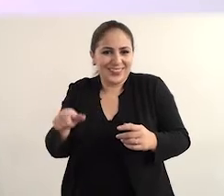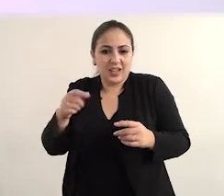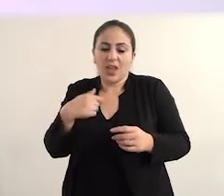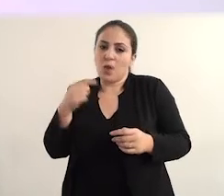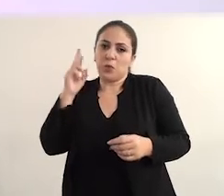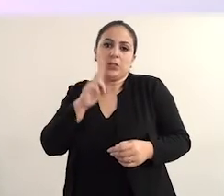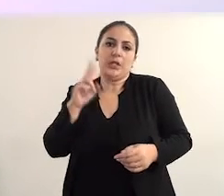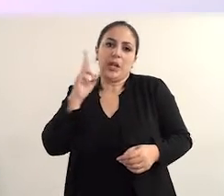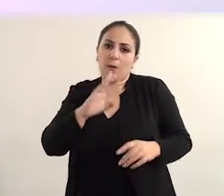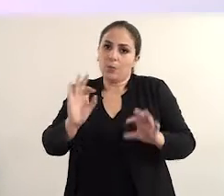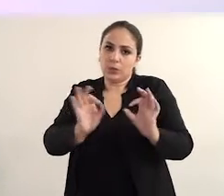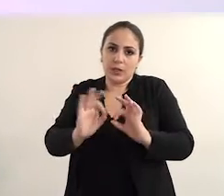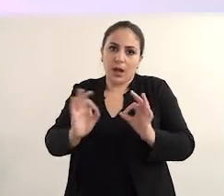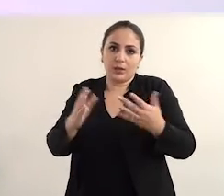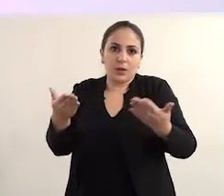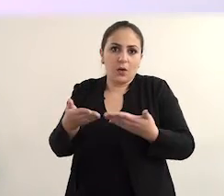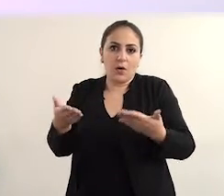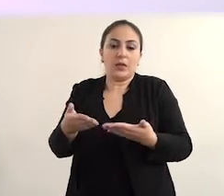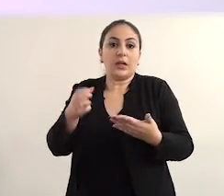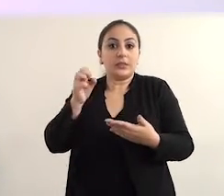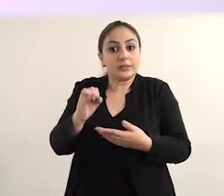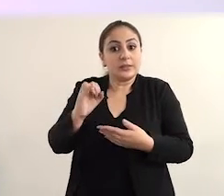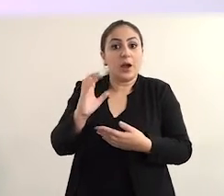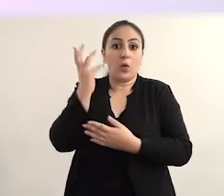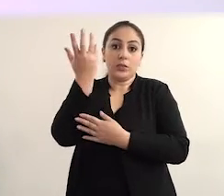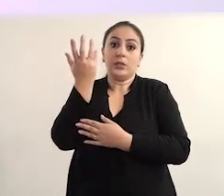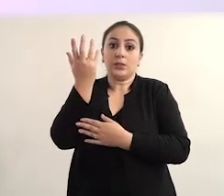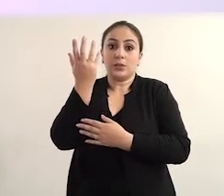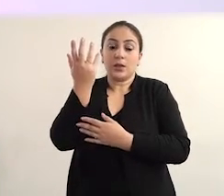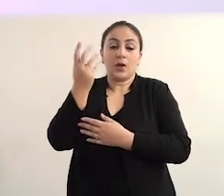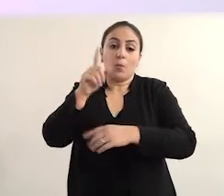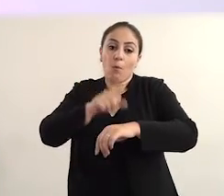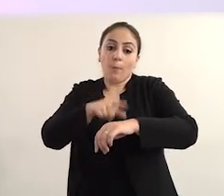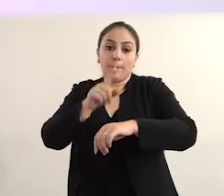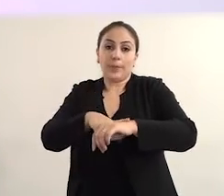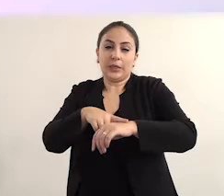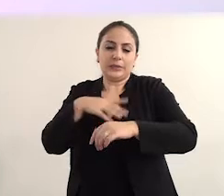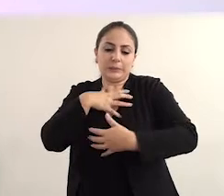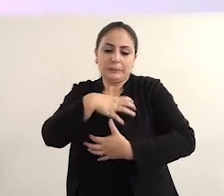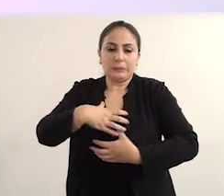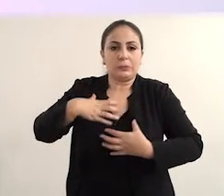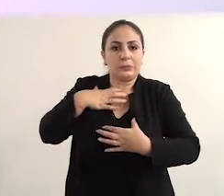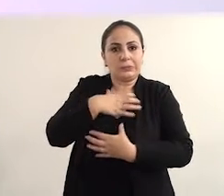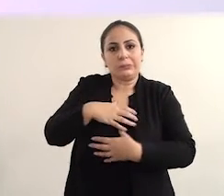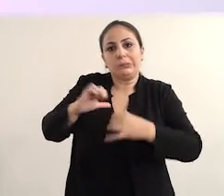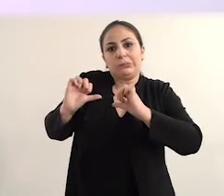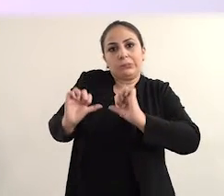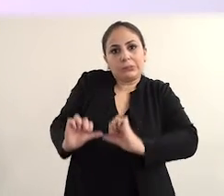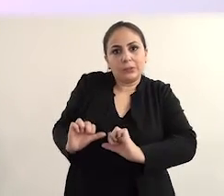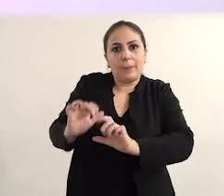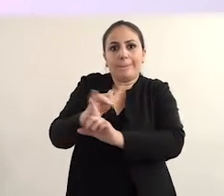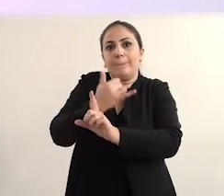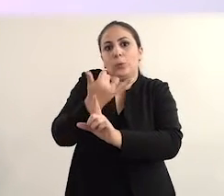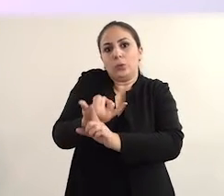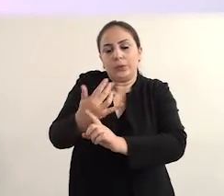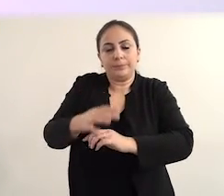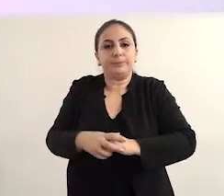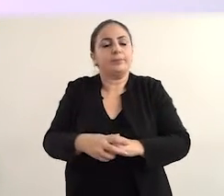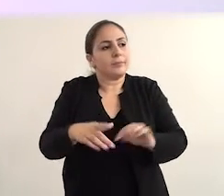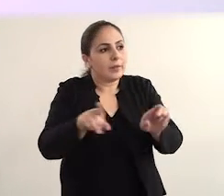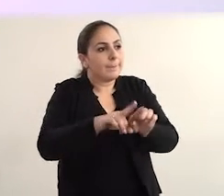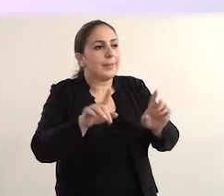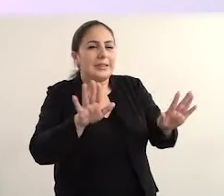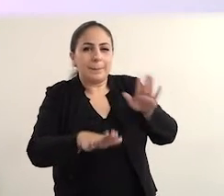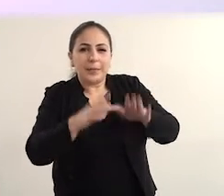eu não me lembro agora, não me vem à cabeça se ela passou por alguma situação que deixou constrangida, né? Vai também